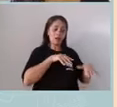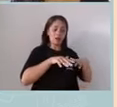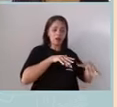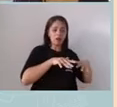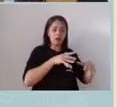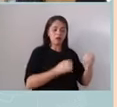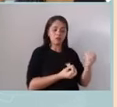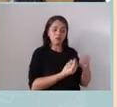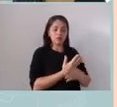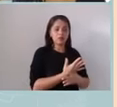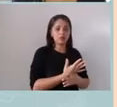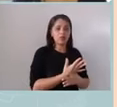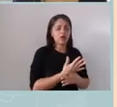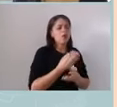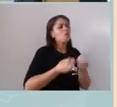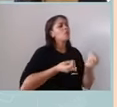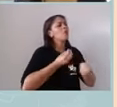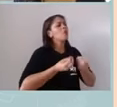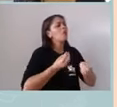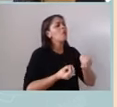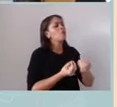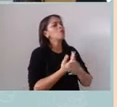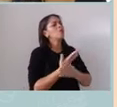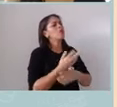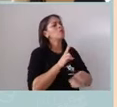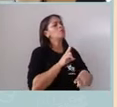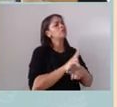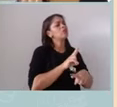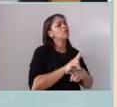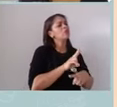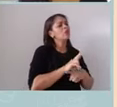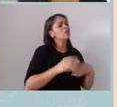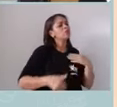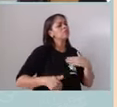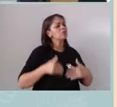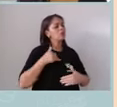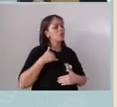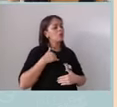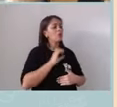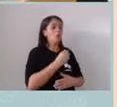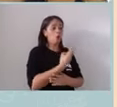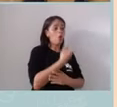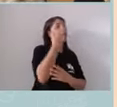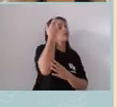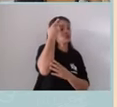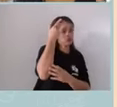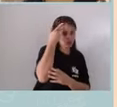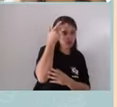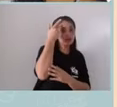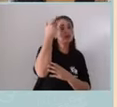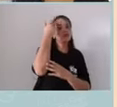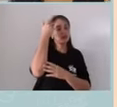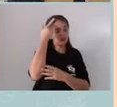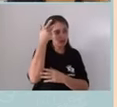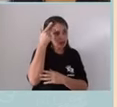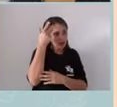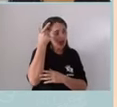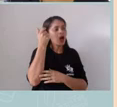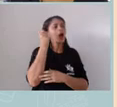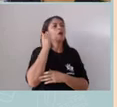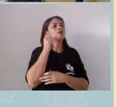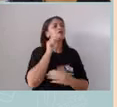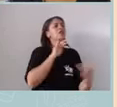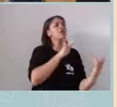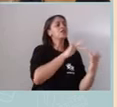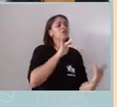de anticorpos. Como é que a gente produz esses anticorpos? Ou de maneira natural, que aí é o que eu falei, né? A gente vai tendo contato